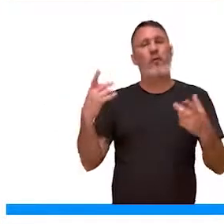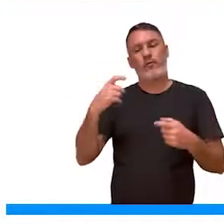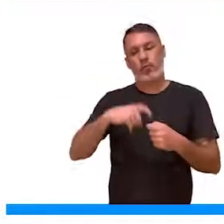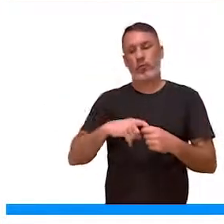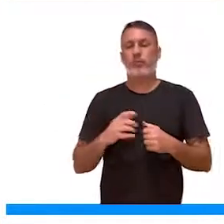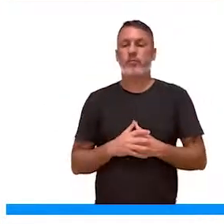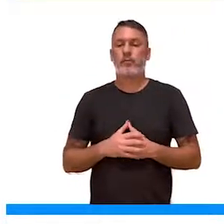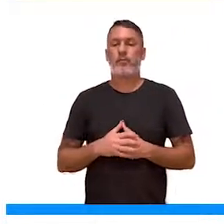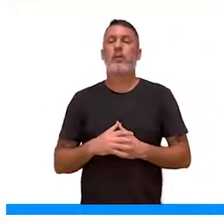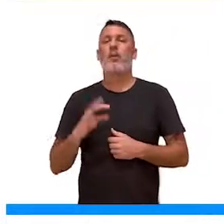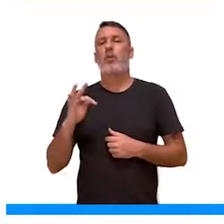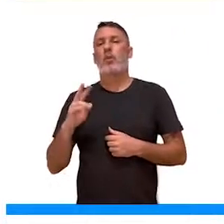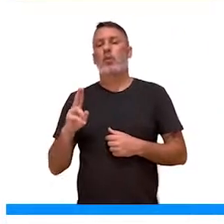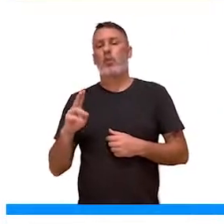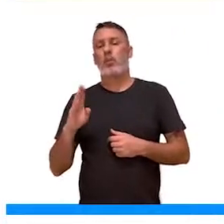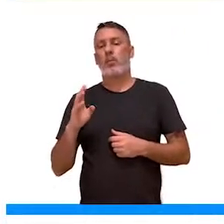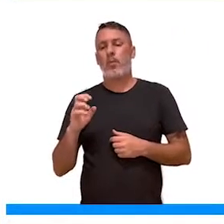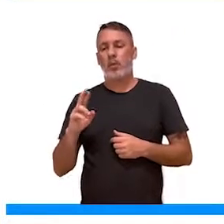tempo erradicada.